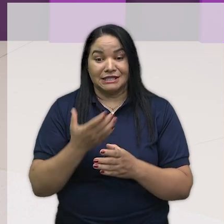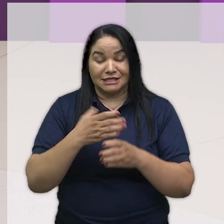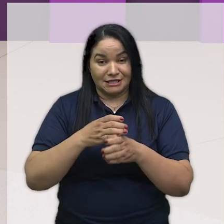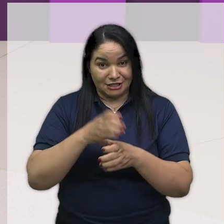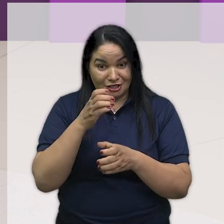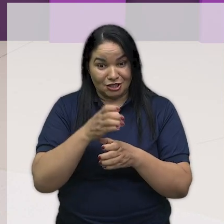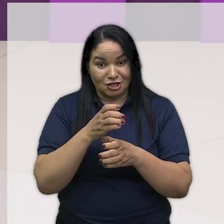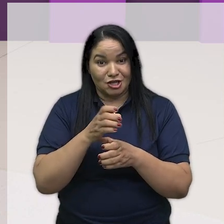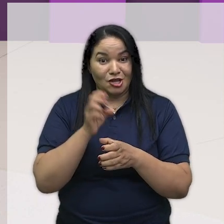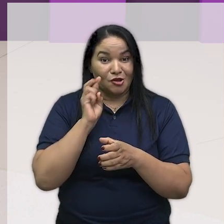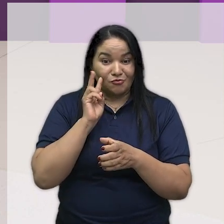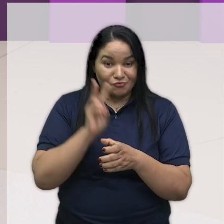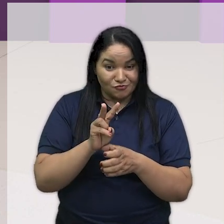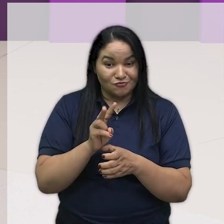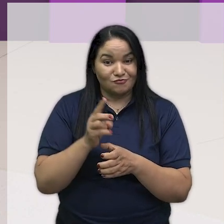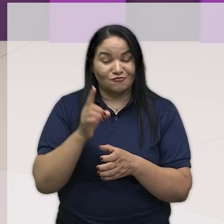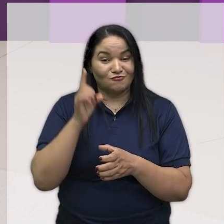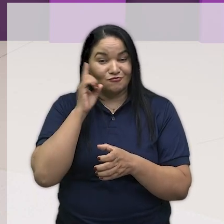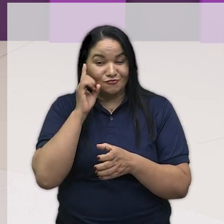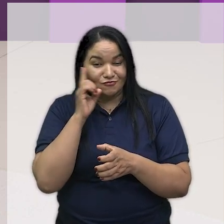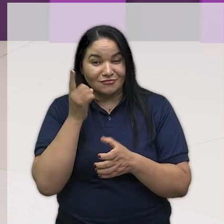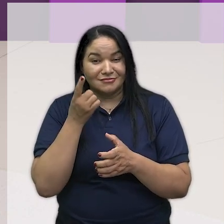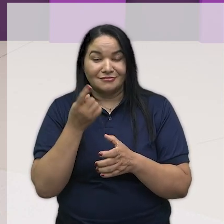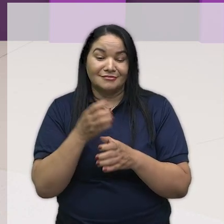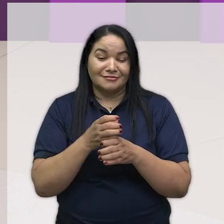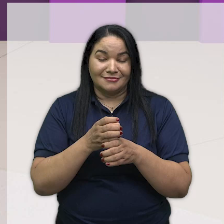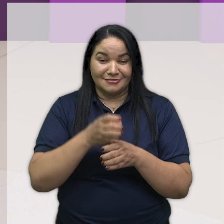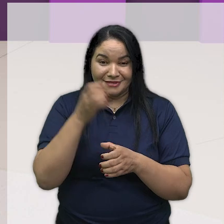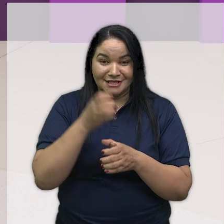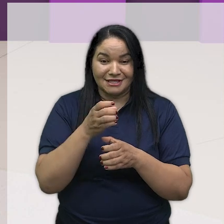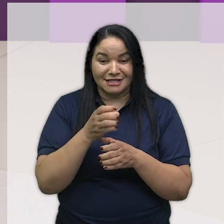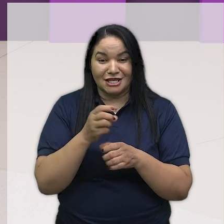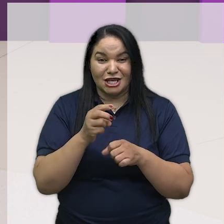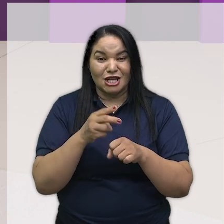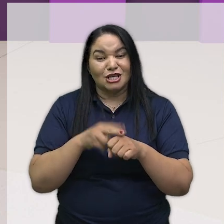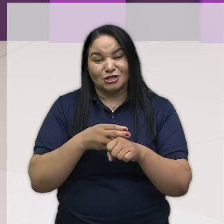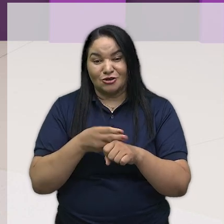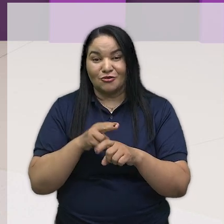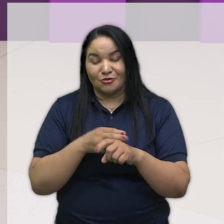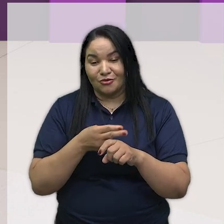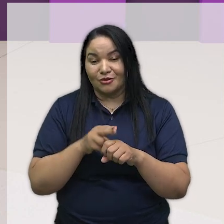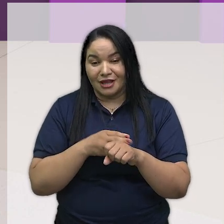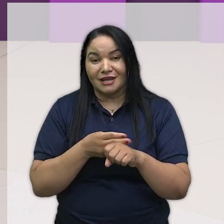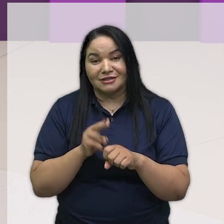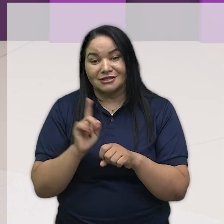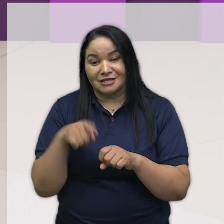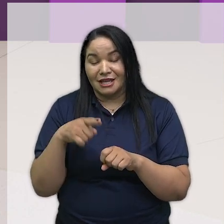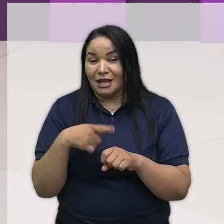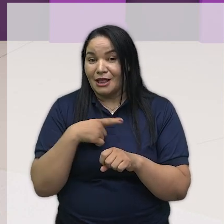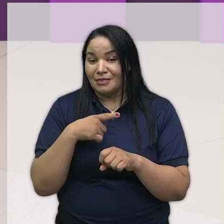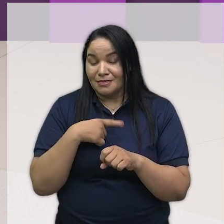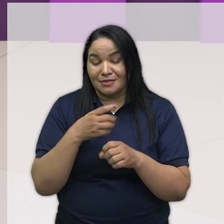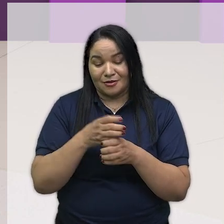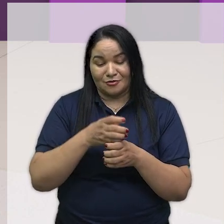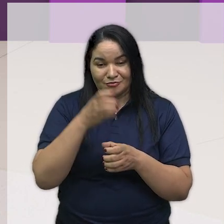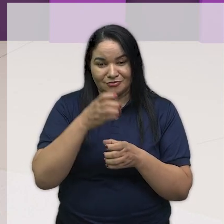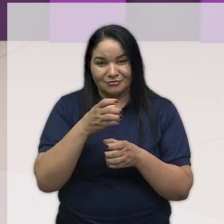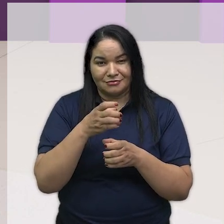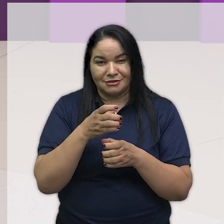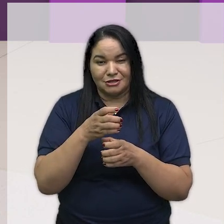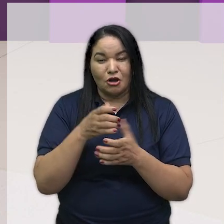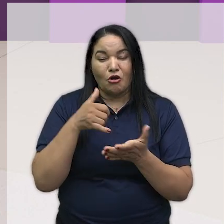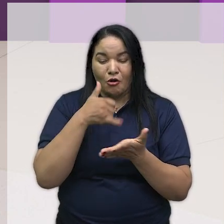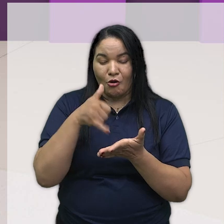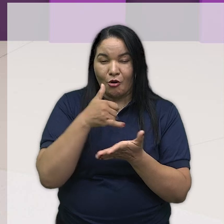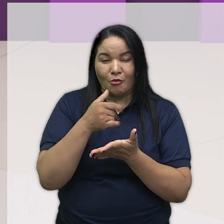cilíndrico, né, no dia a dia. Temos ali, por exemplo, uma lata de achocolatado. Ela tem o formato cilíndrico, né? A antiga lata de